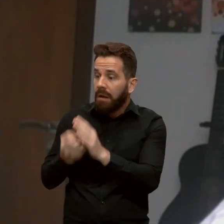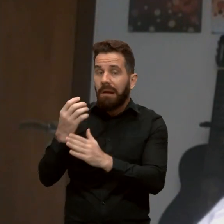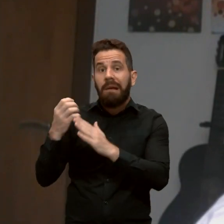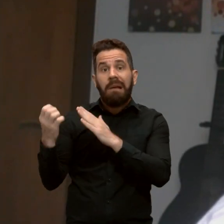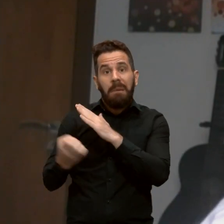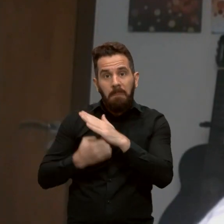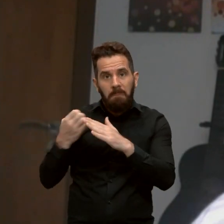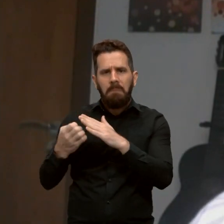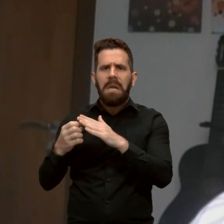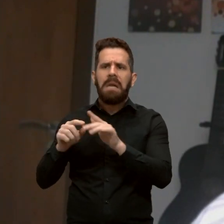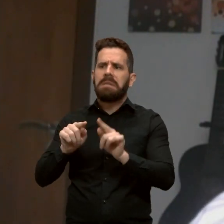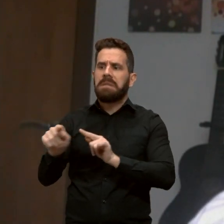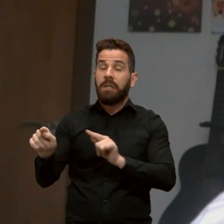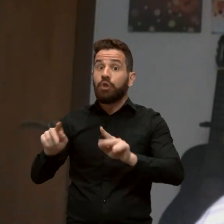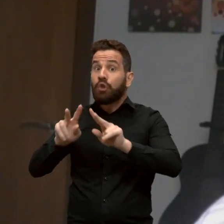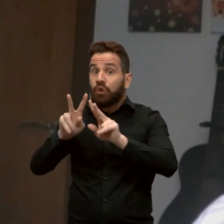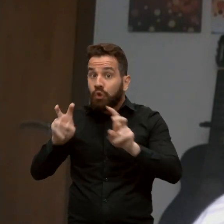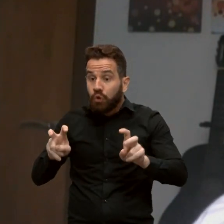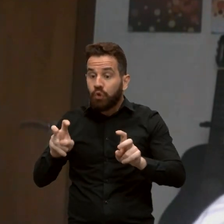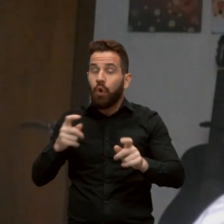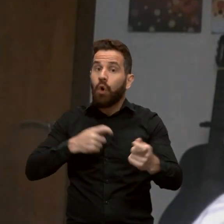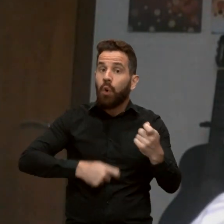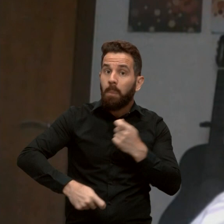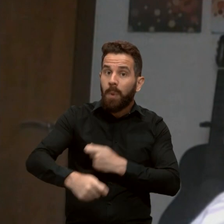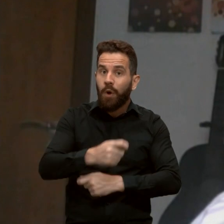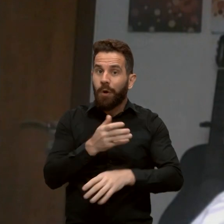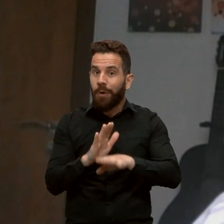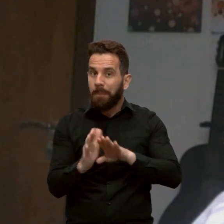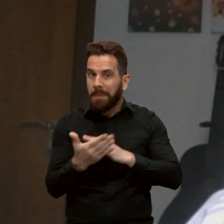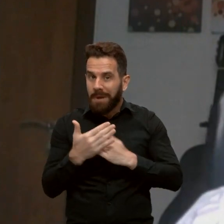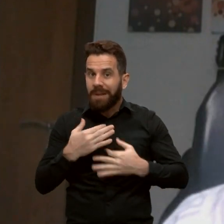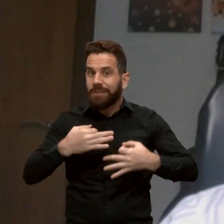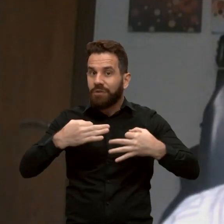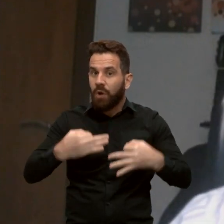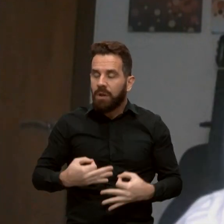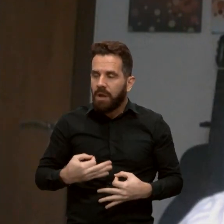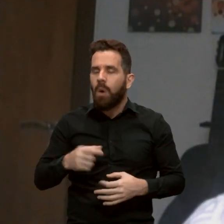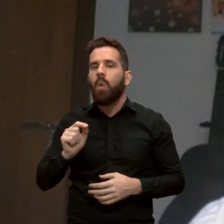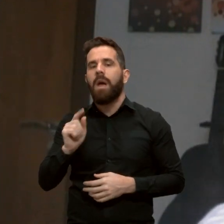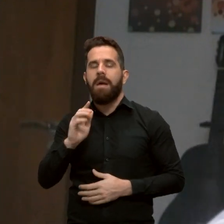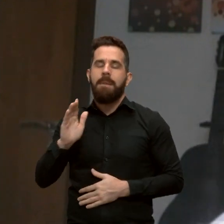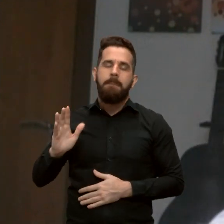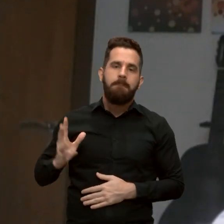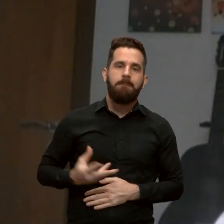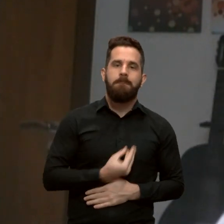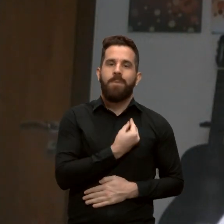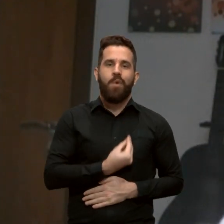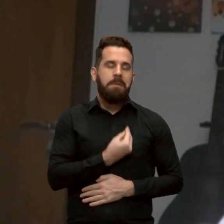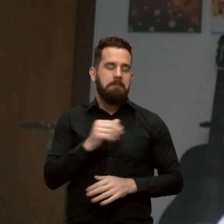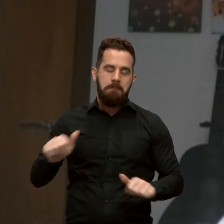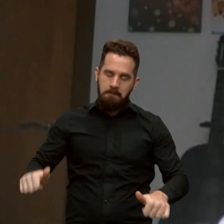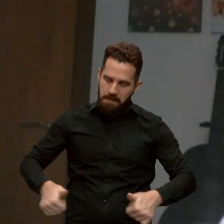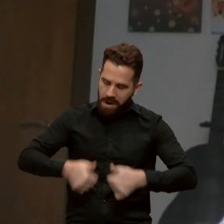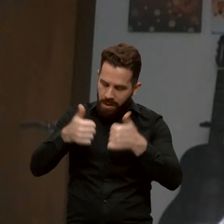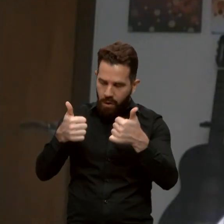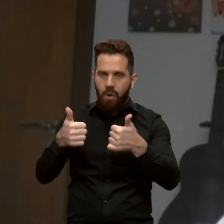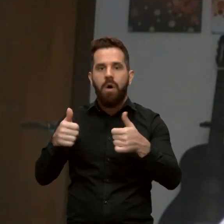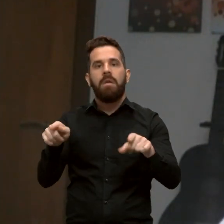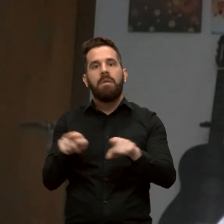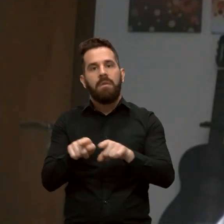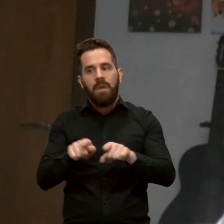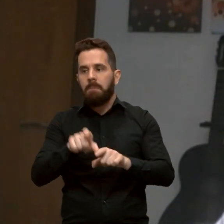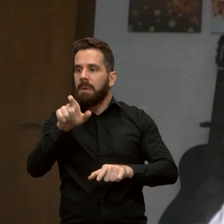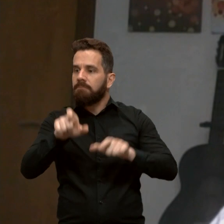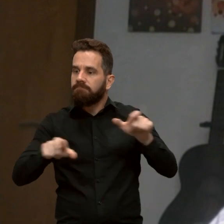economia solidária é uma melhor qualidade de vida e geração de renda para os trabalhadores, né? Então, em que o